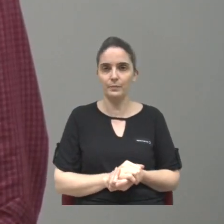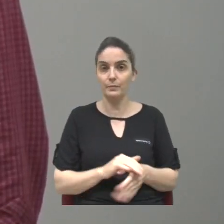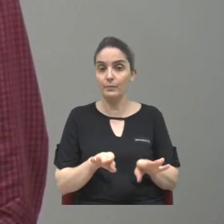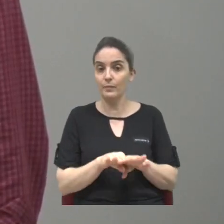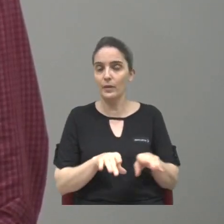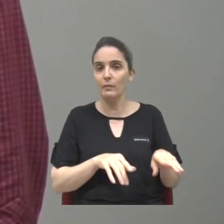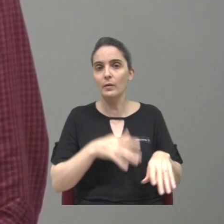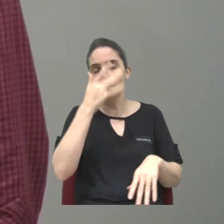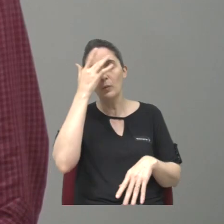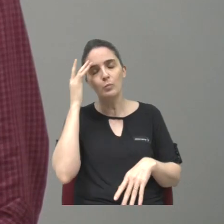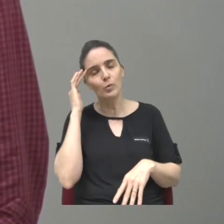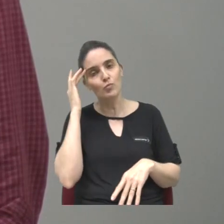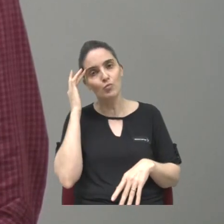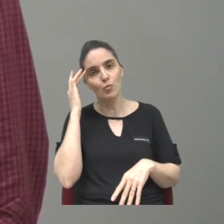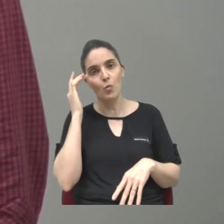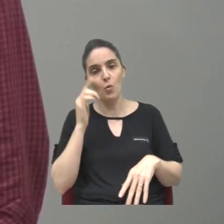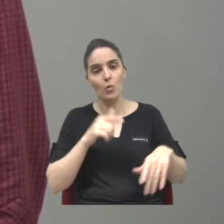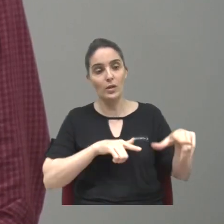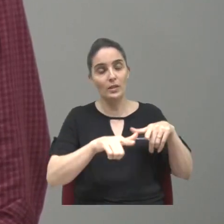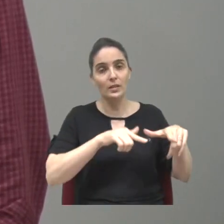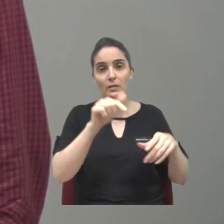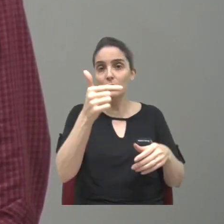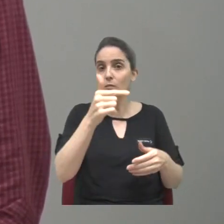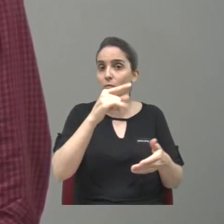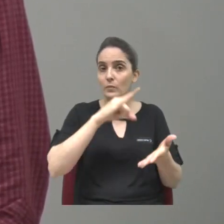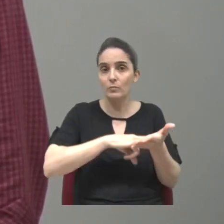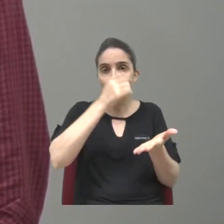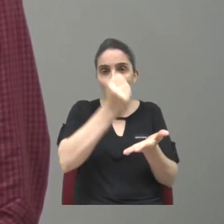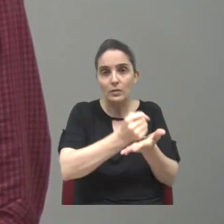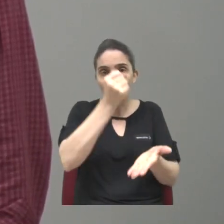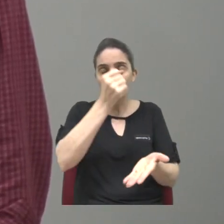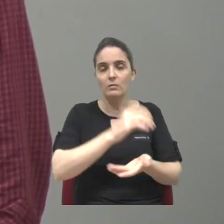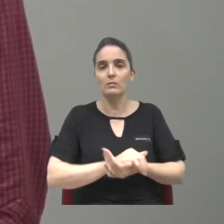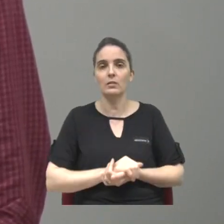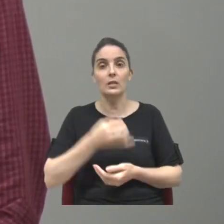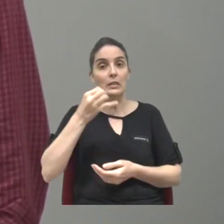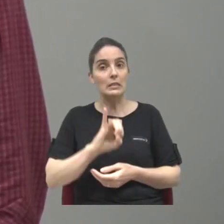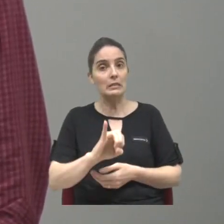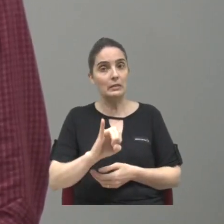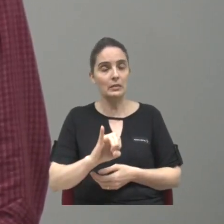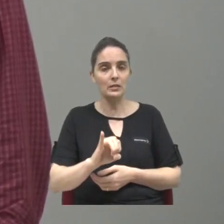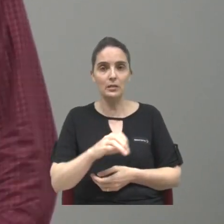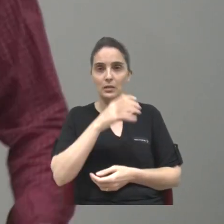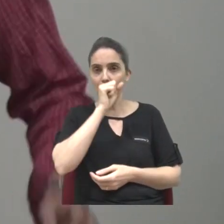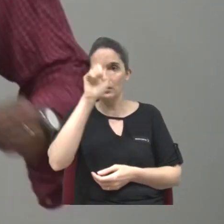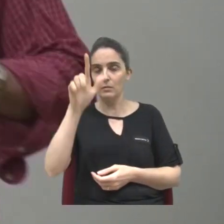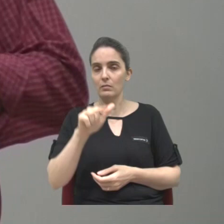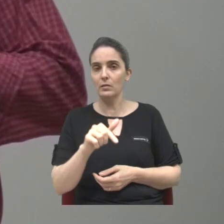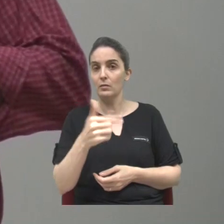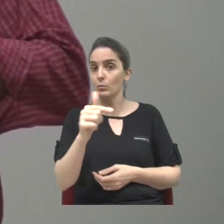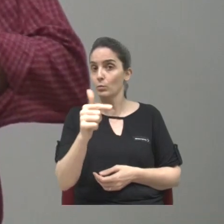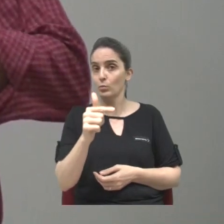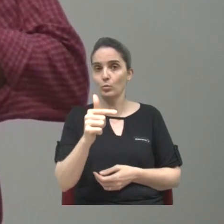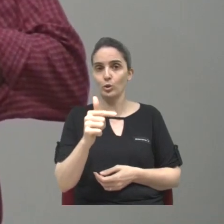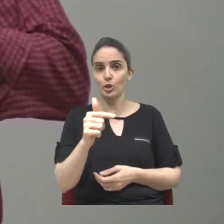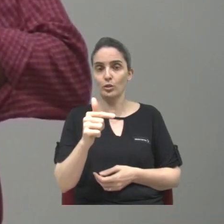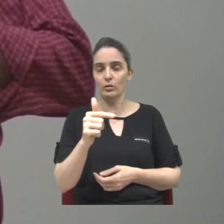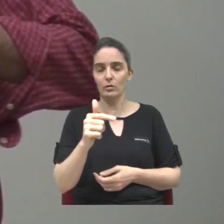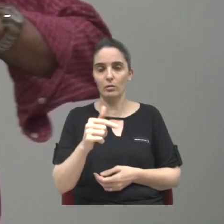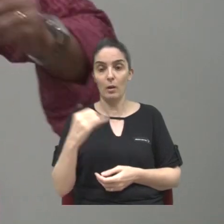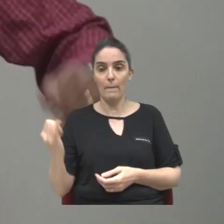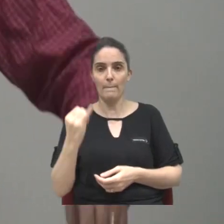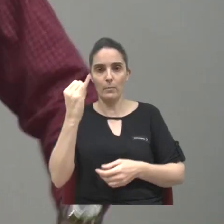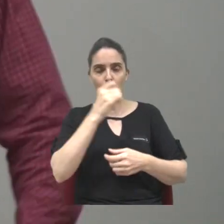tenho certeza que se a cidade de Limeira não fosse hoje a capital do folhado, o senhor pode ter certeza que o número